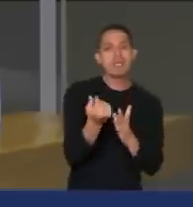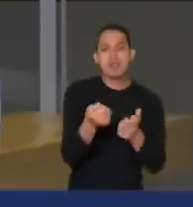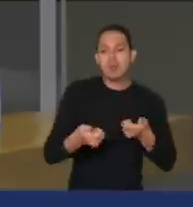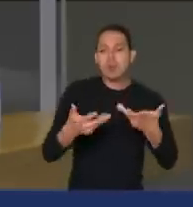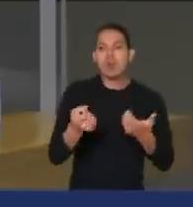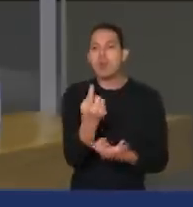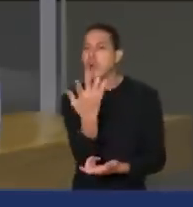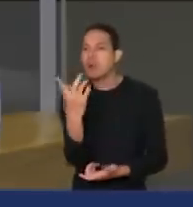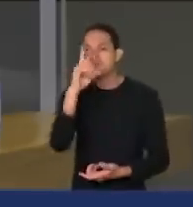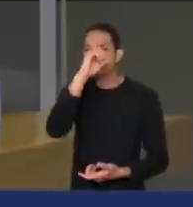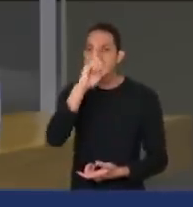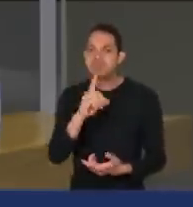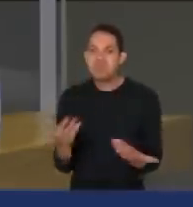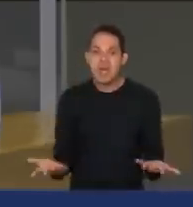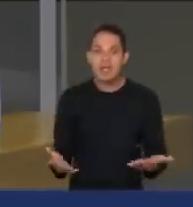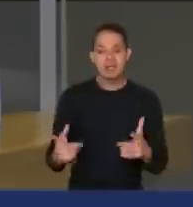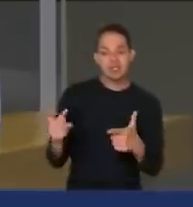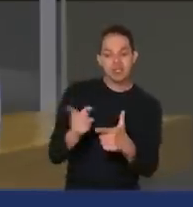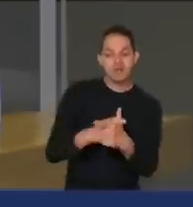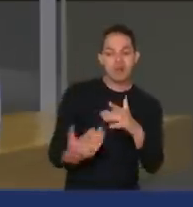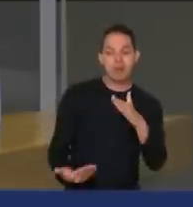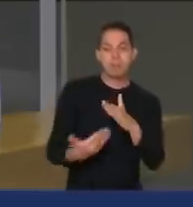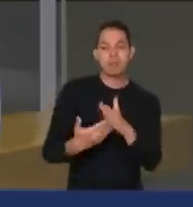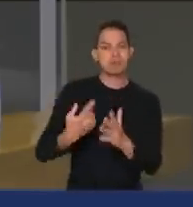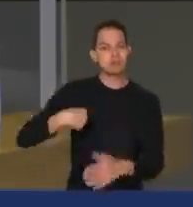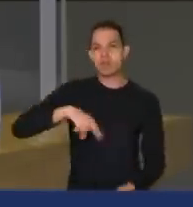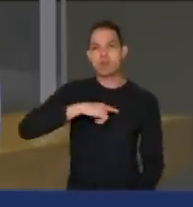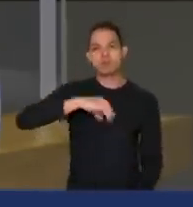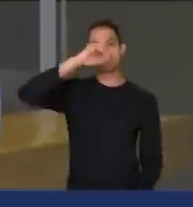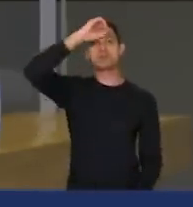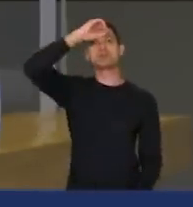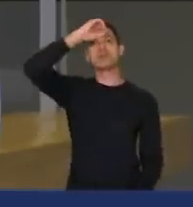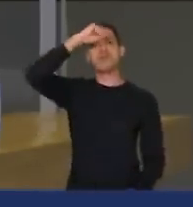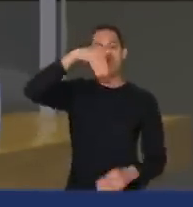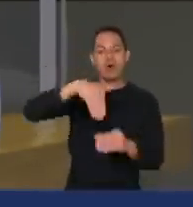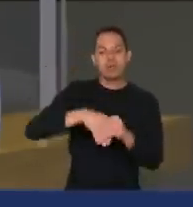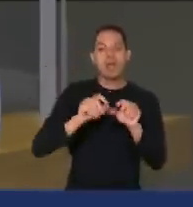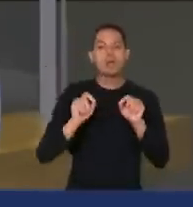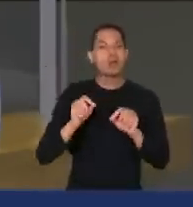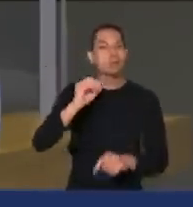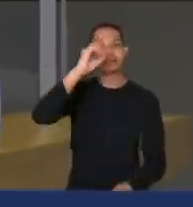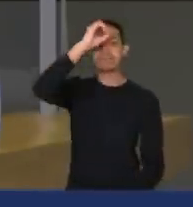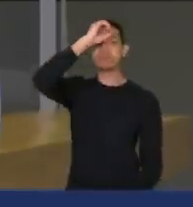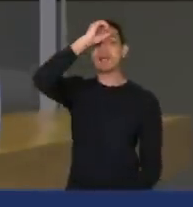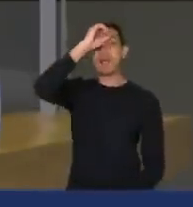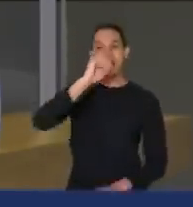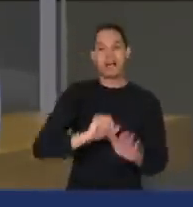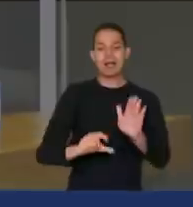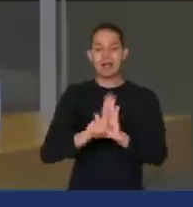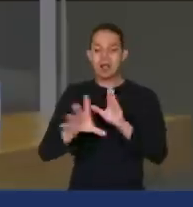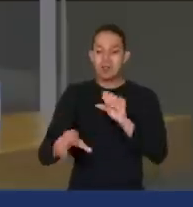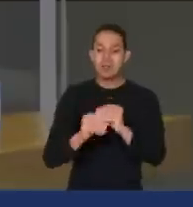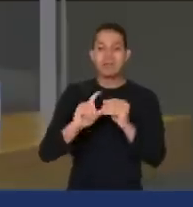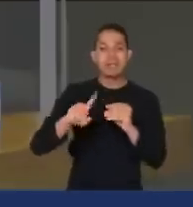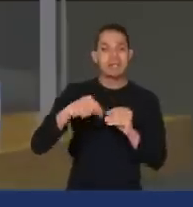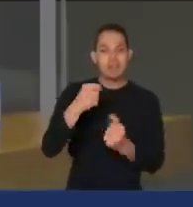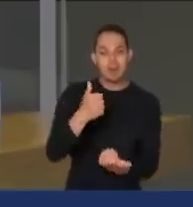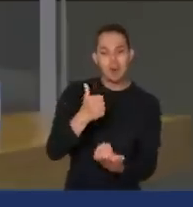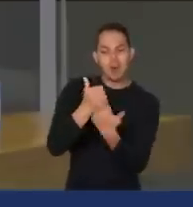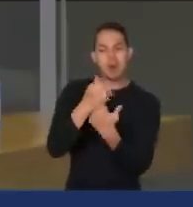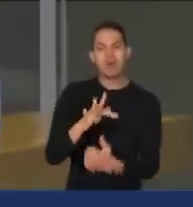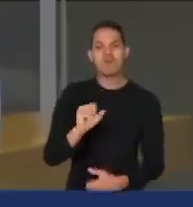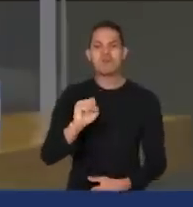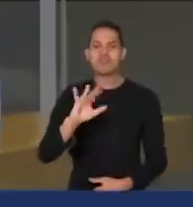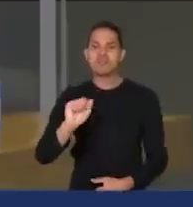vai ser o limite de dívida. Nós não sabemos o que vai ser votado, nós não sabemos qual que é a lei complementar que vai vir depois como âncora fiscal, e